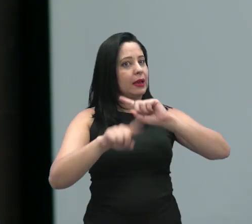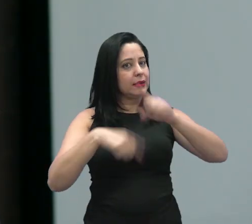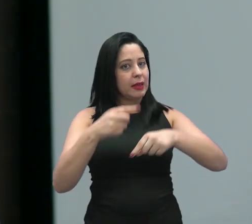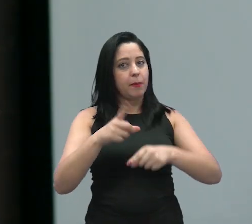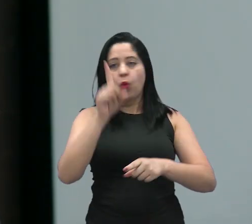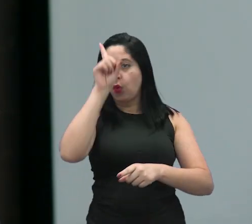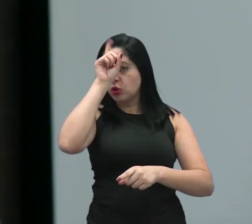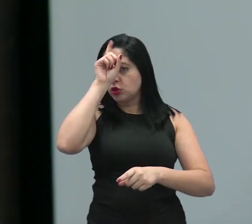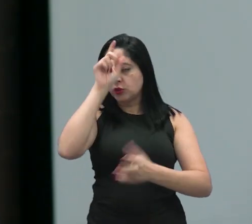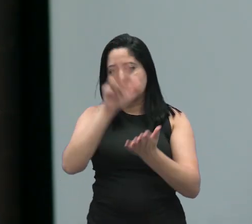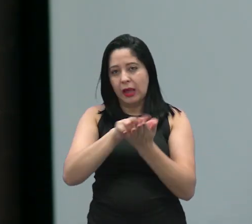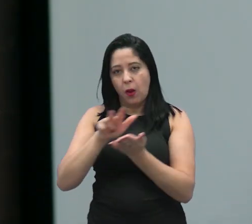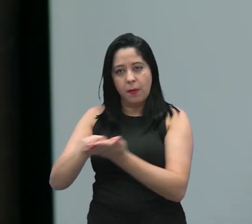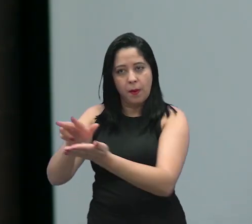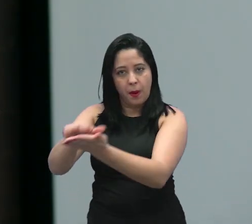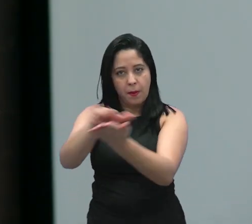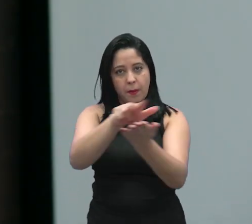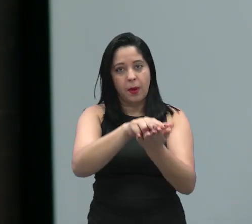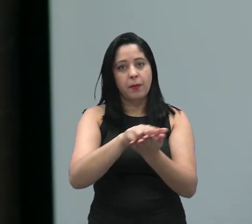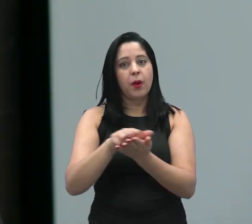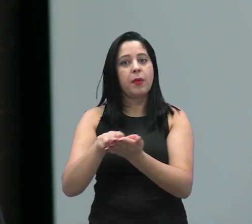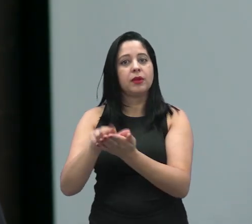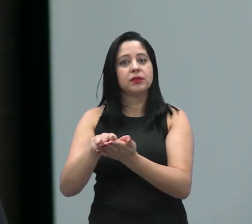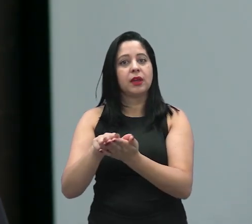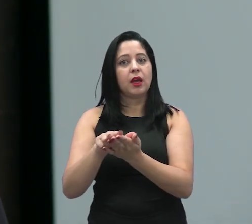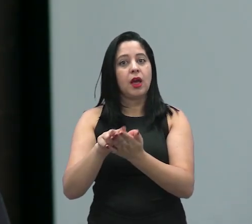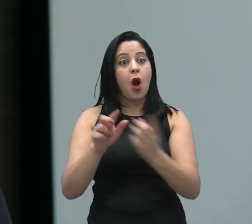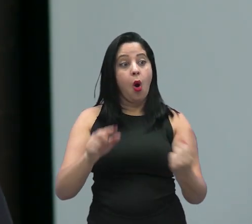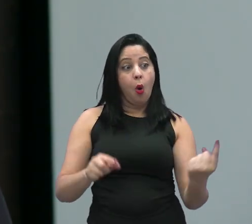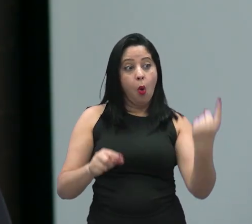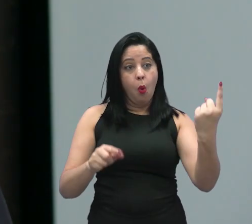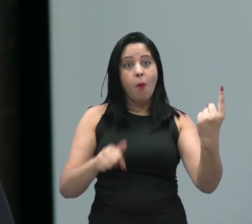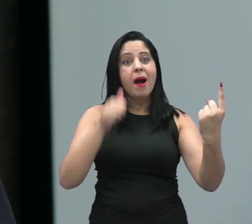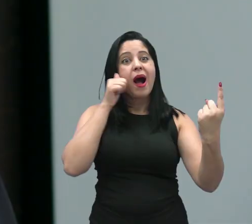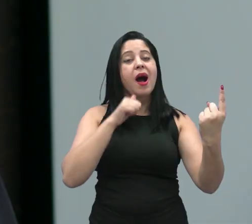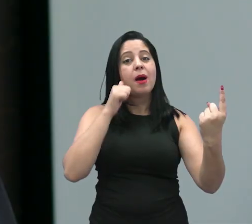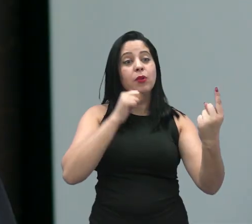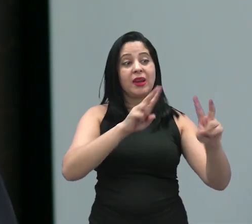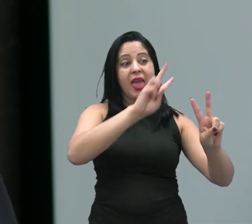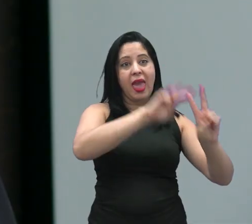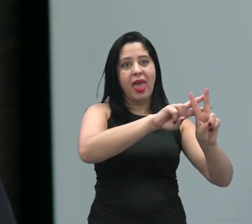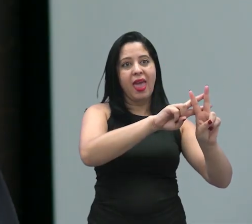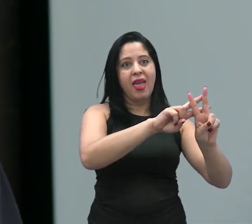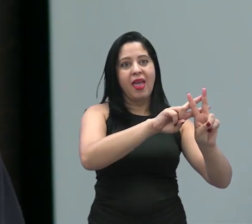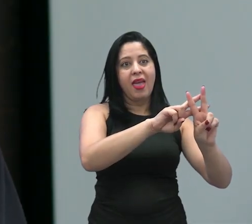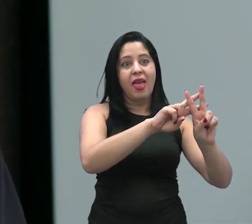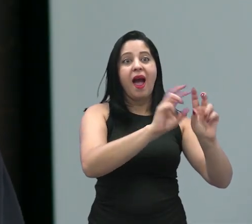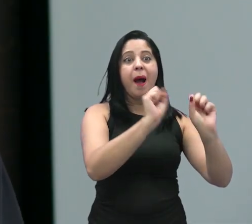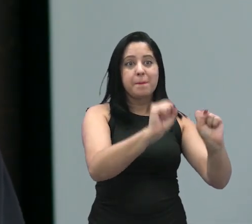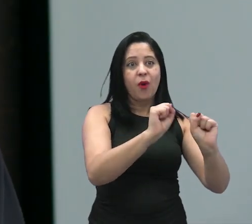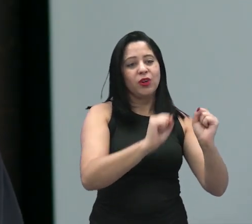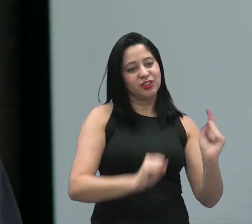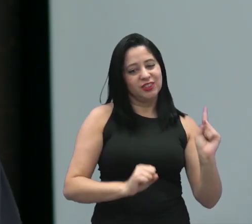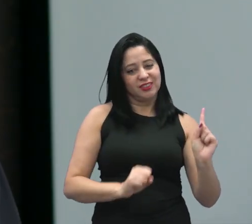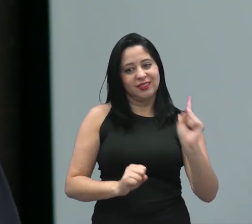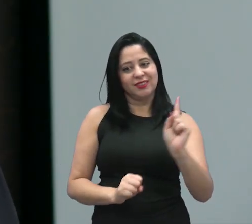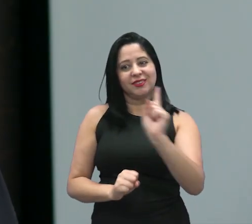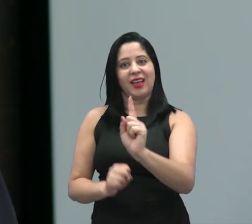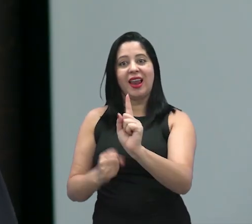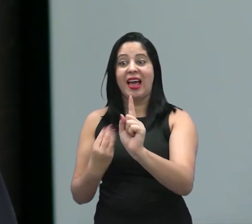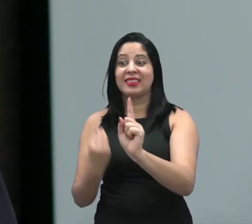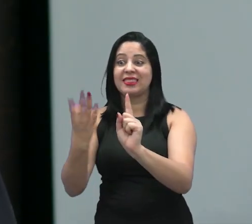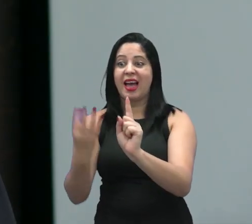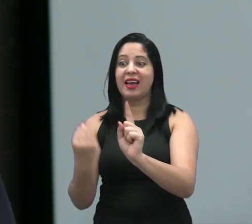hospital que houvesse a próxima durante o começo do ano, que uma presidiária teria permissão de acompanhar as fadas